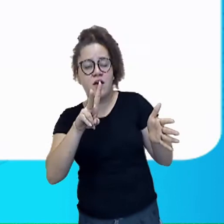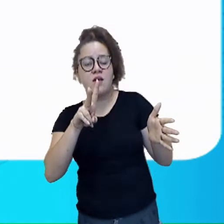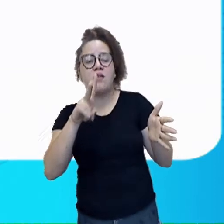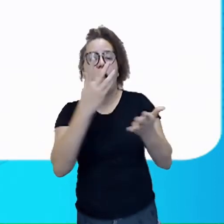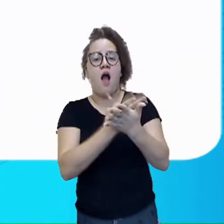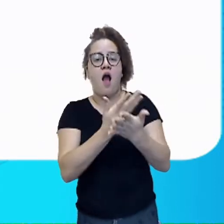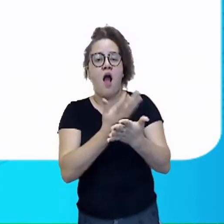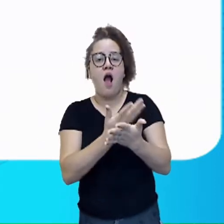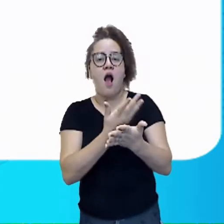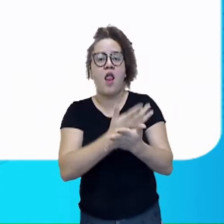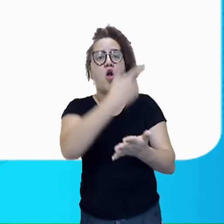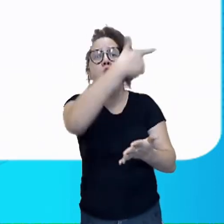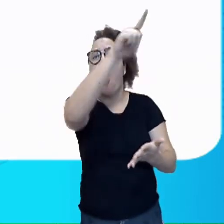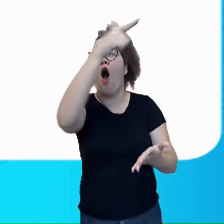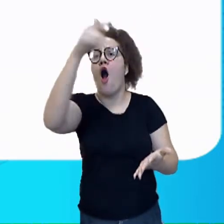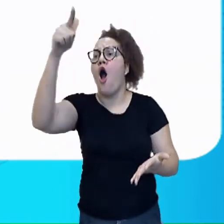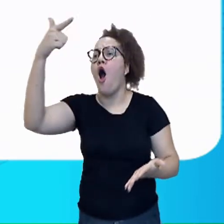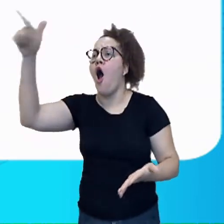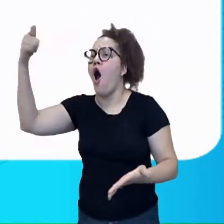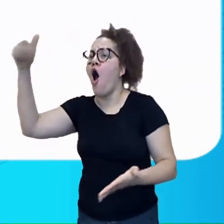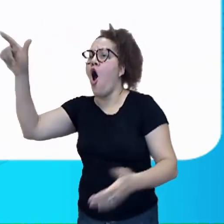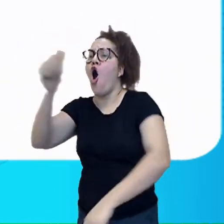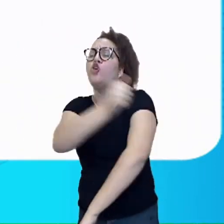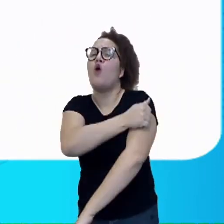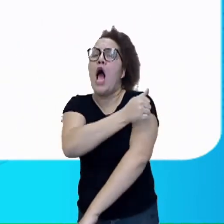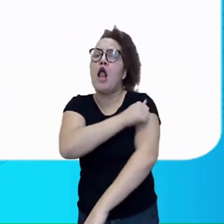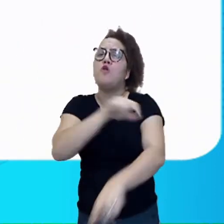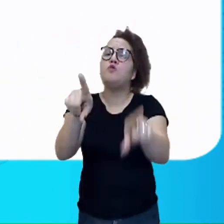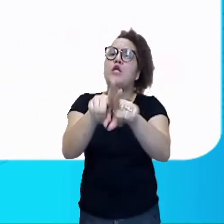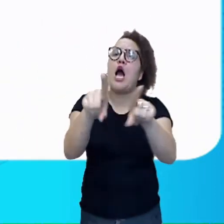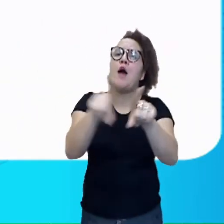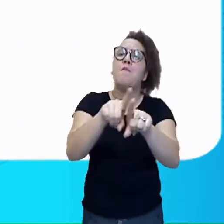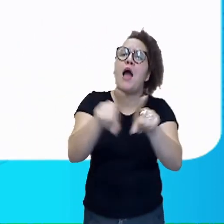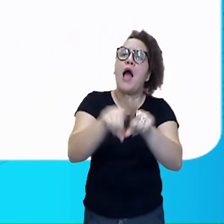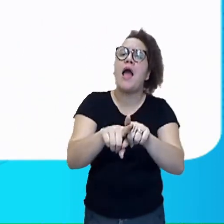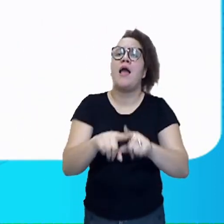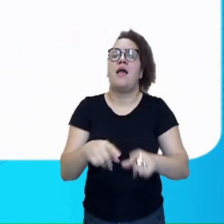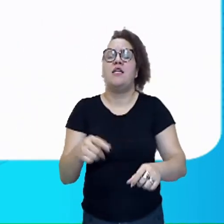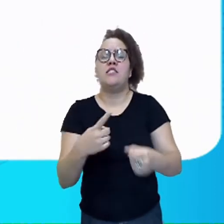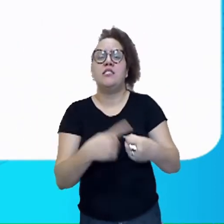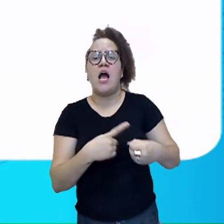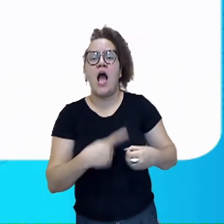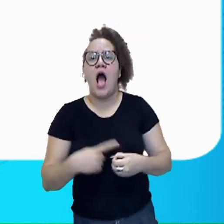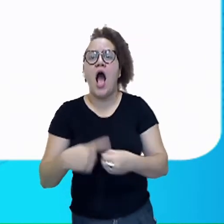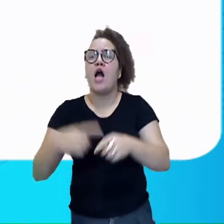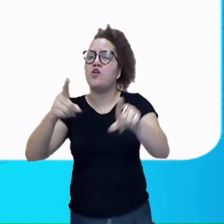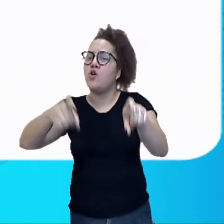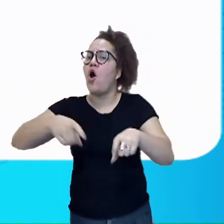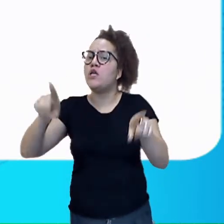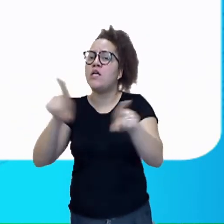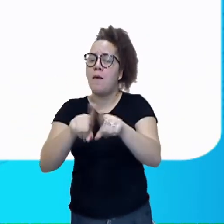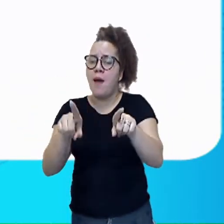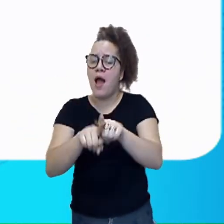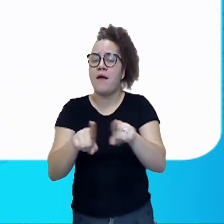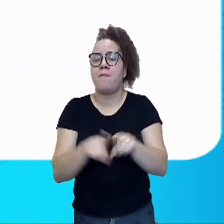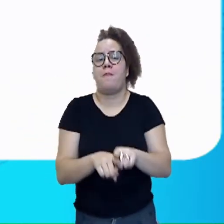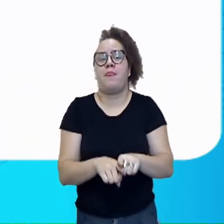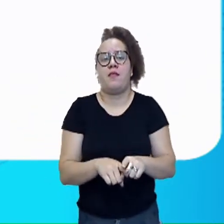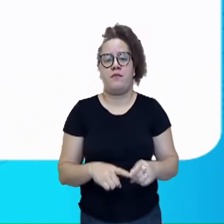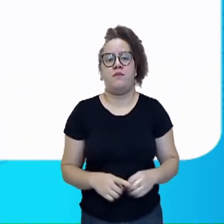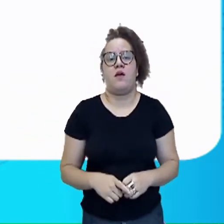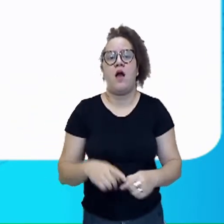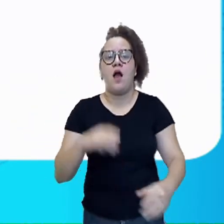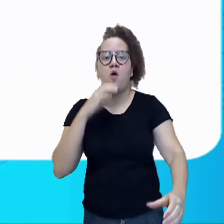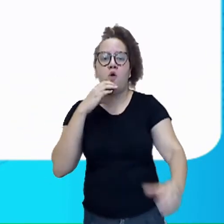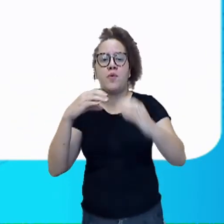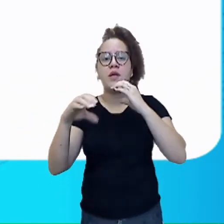vários outros alunos em diversos pontos da cidade ou no campo estão assistindo a mesma aula. Então é o quê? Um meio